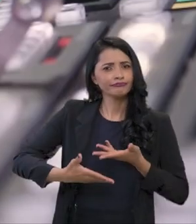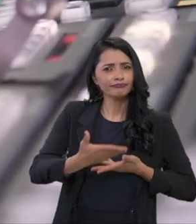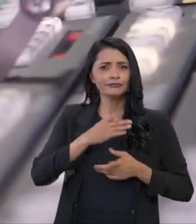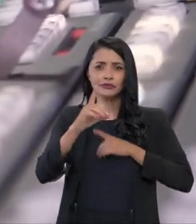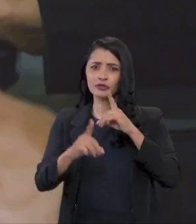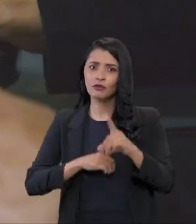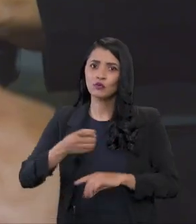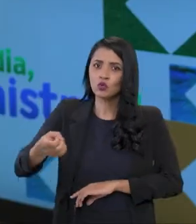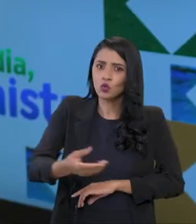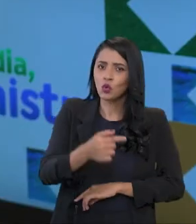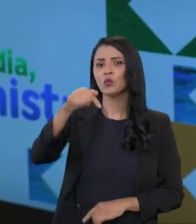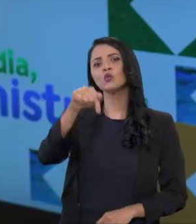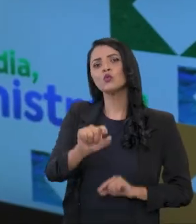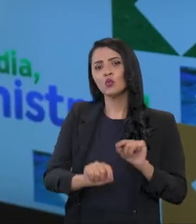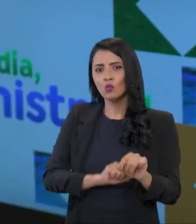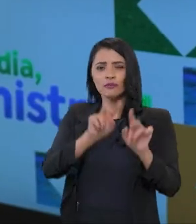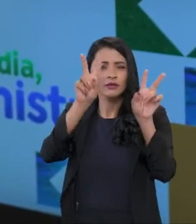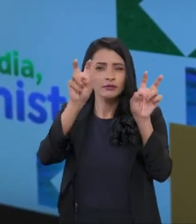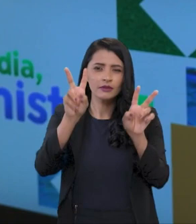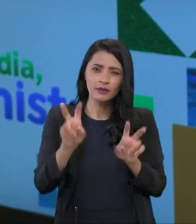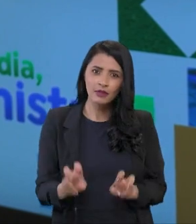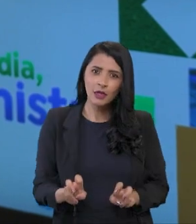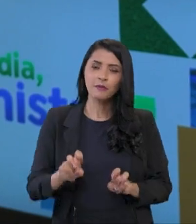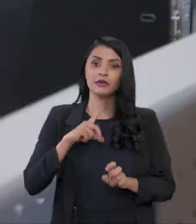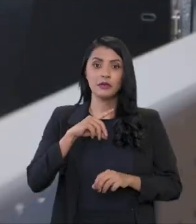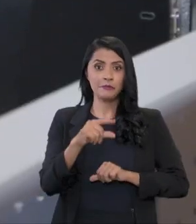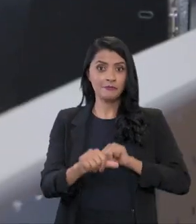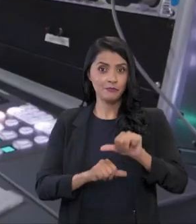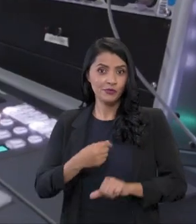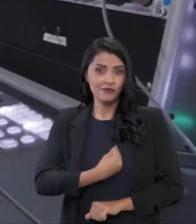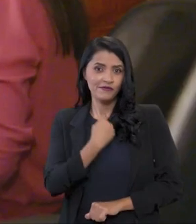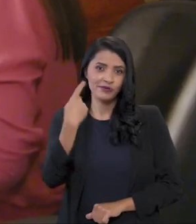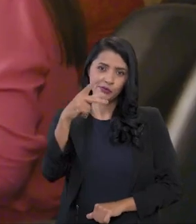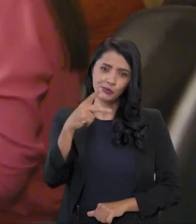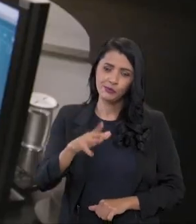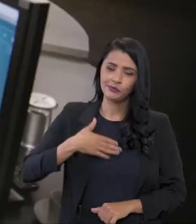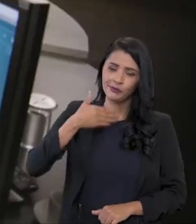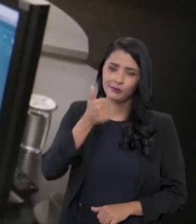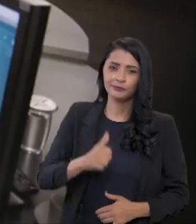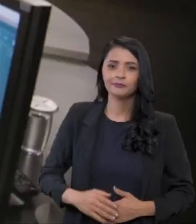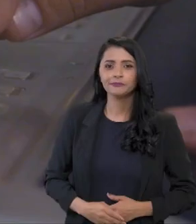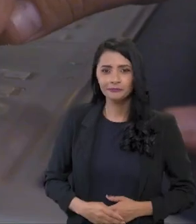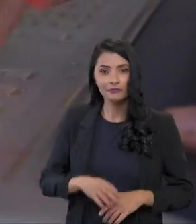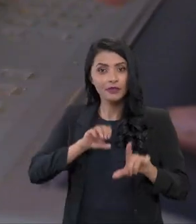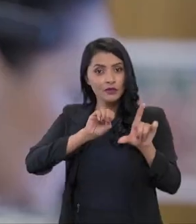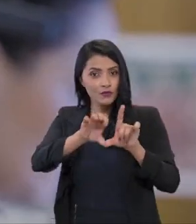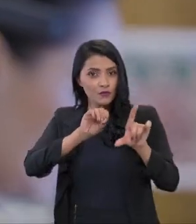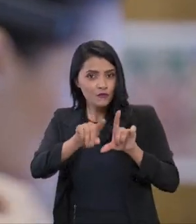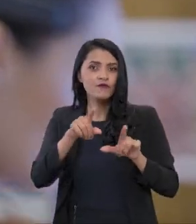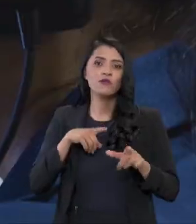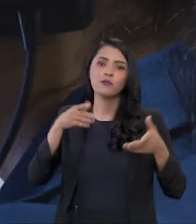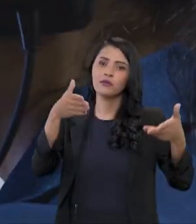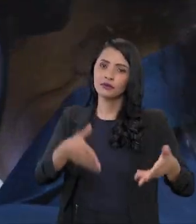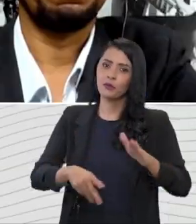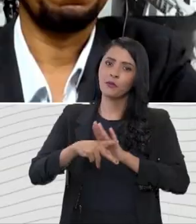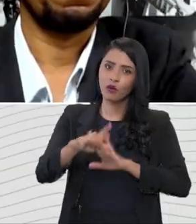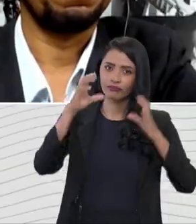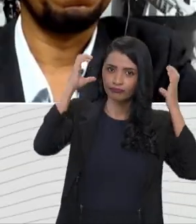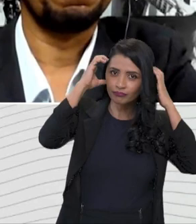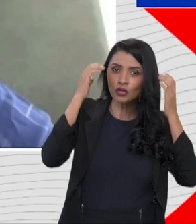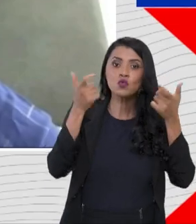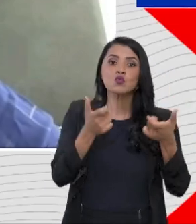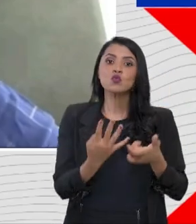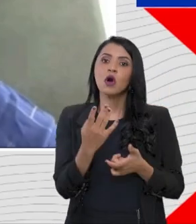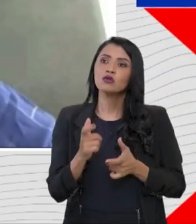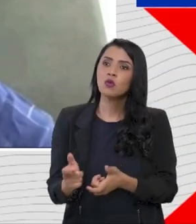Interativo, dinâmico e moderno, aqui falamos de assuntos que impactam na sua vida. Transmitido ao vivo com participações de